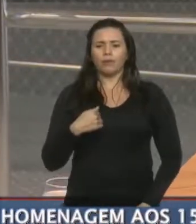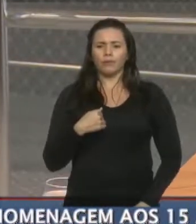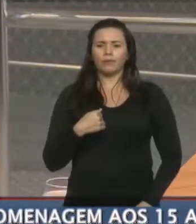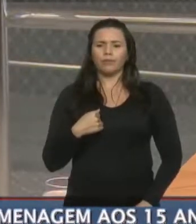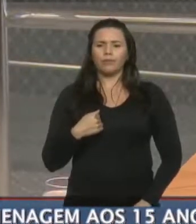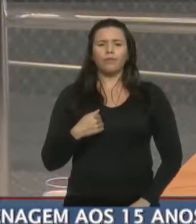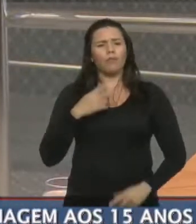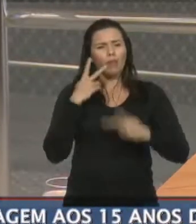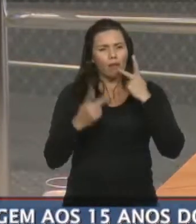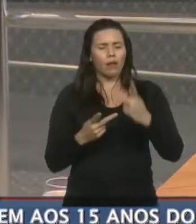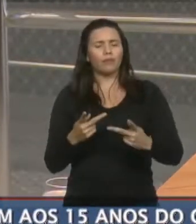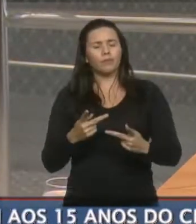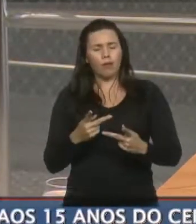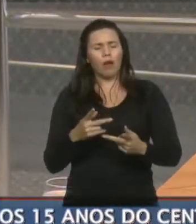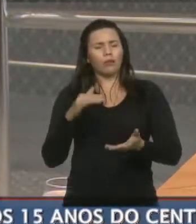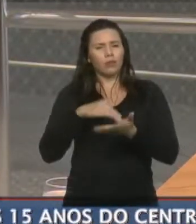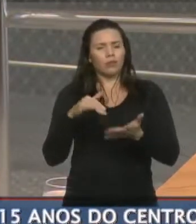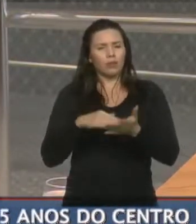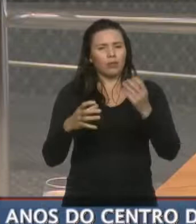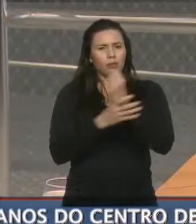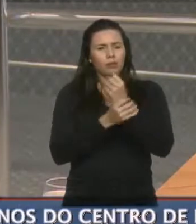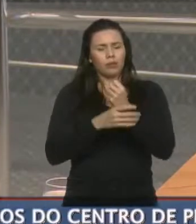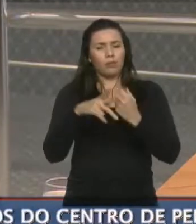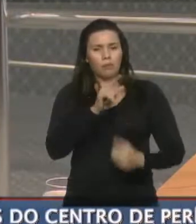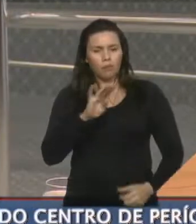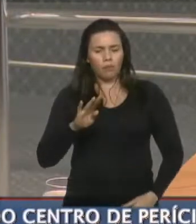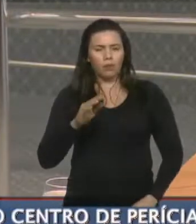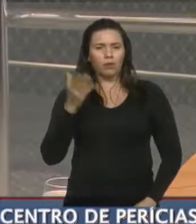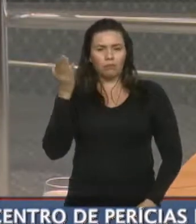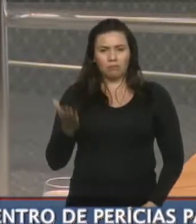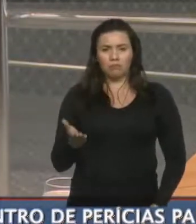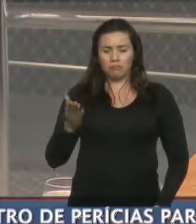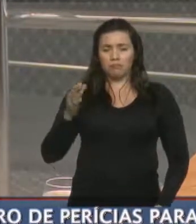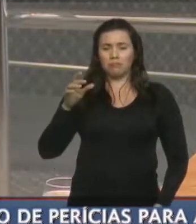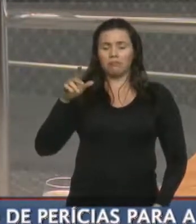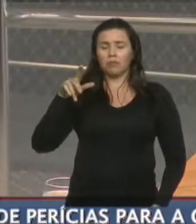que a sociedade brasileira e a sociedade maranhense não permite